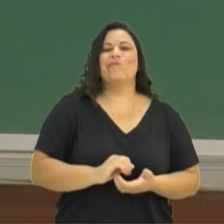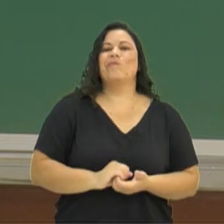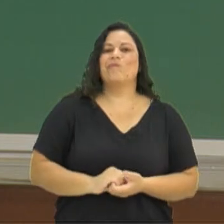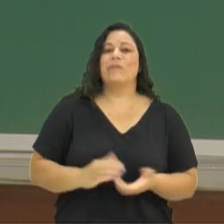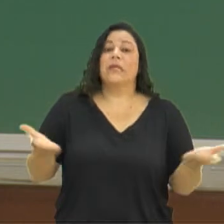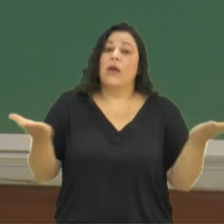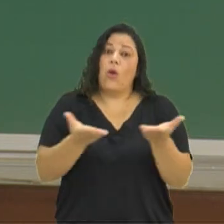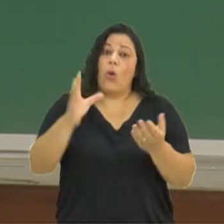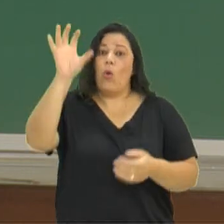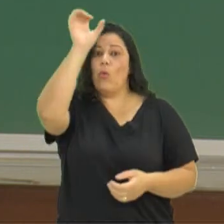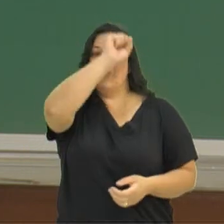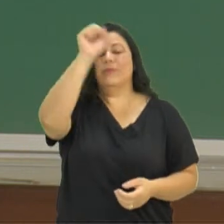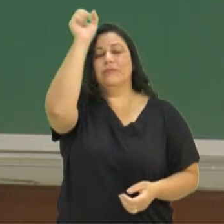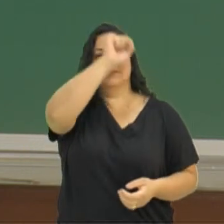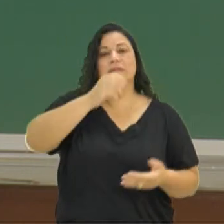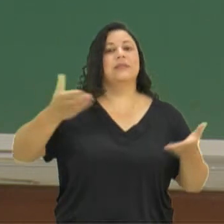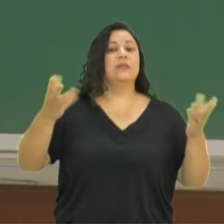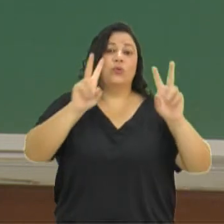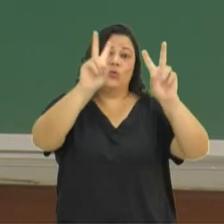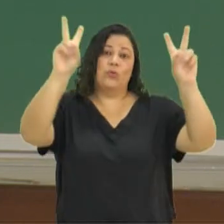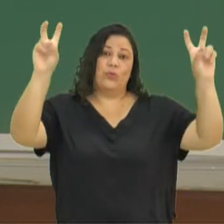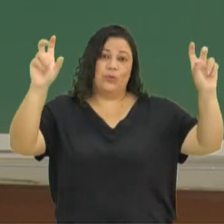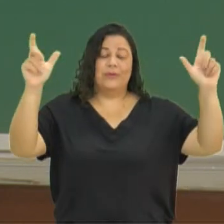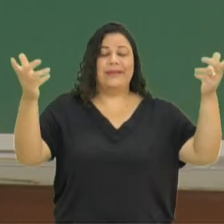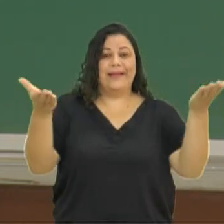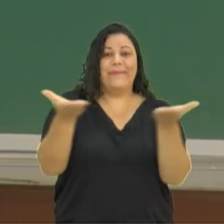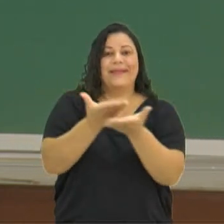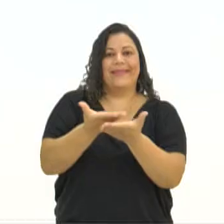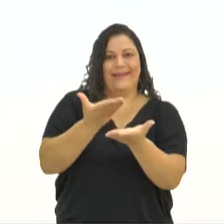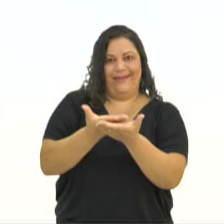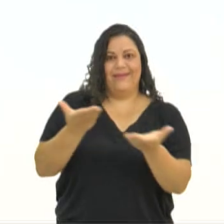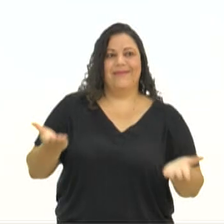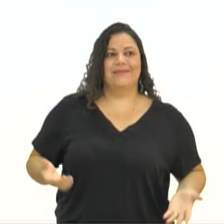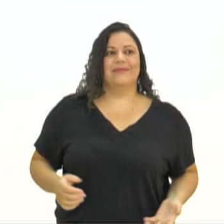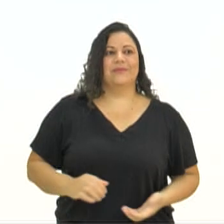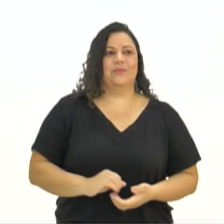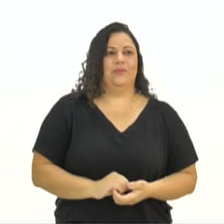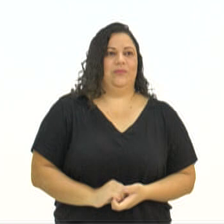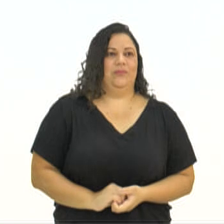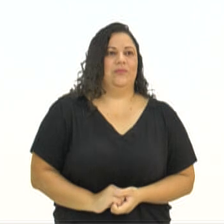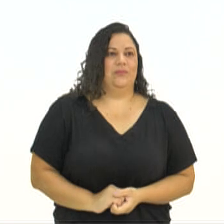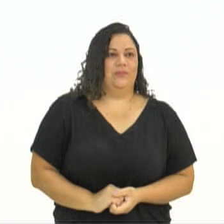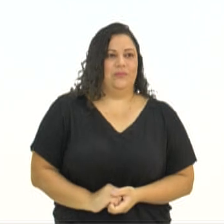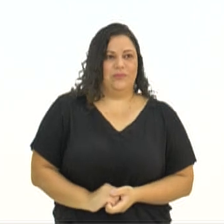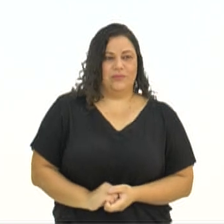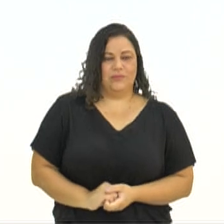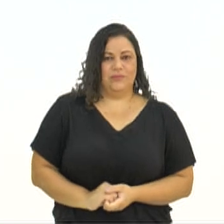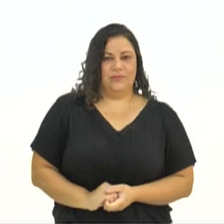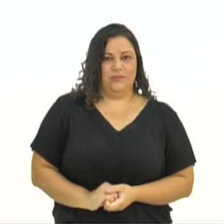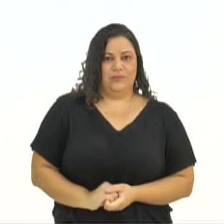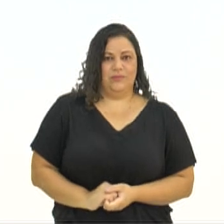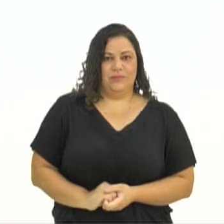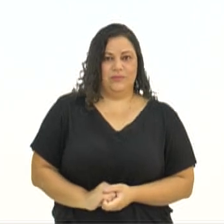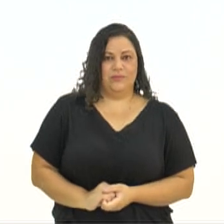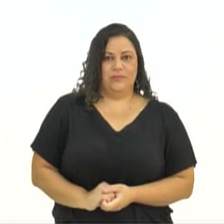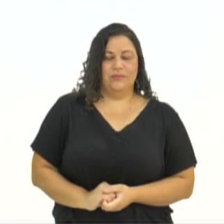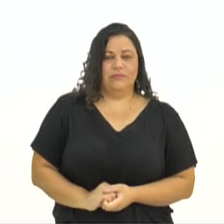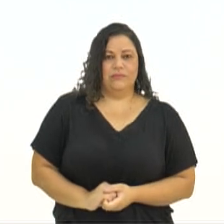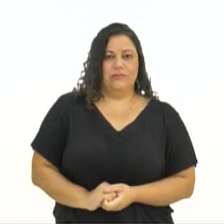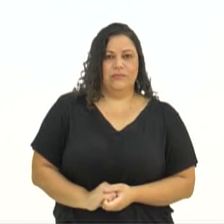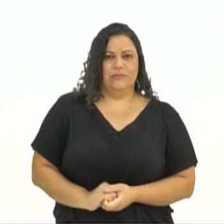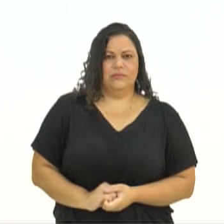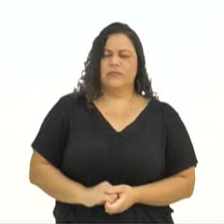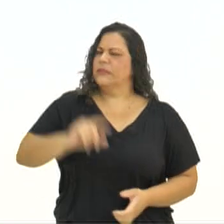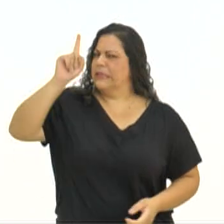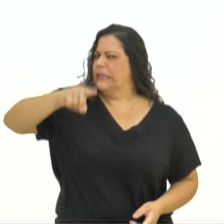hoje. Hoje, o tema da nossa aula é o seguinte: todos os livros merecem ser levados ao cine? Será